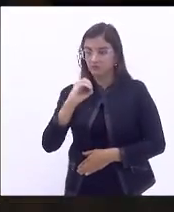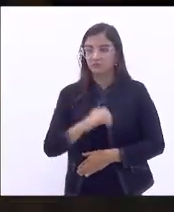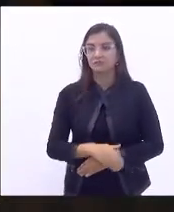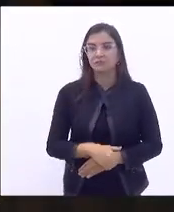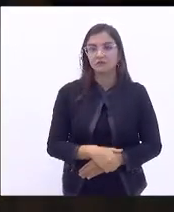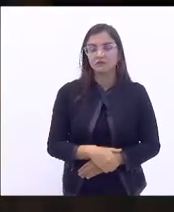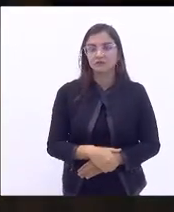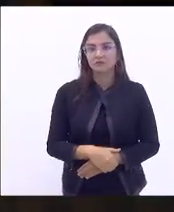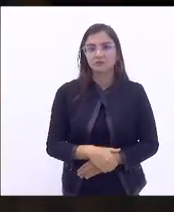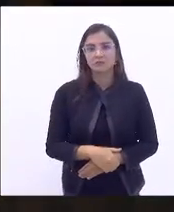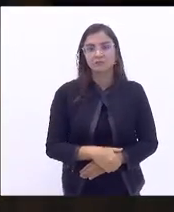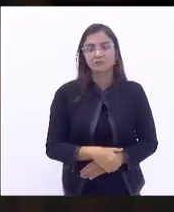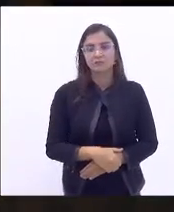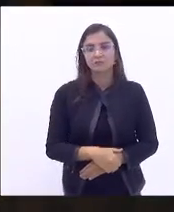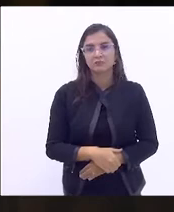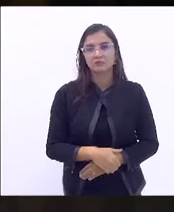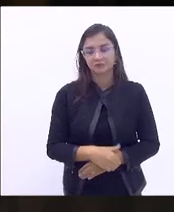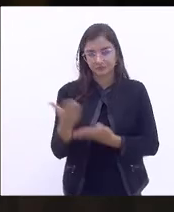possa